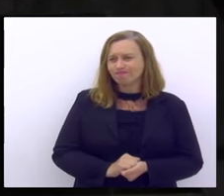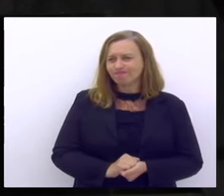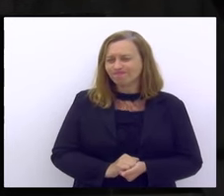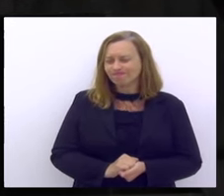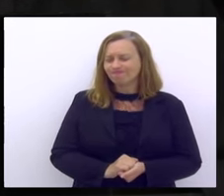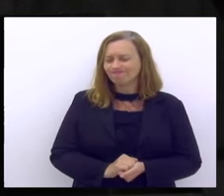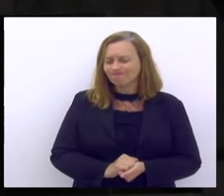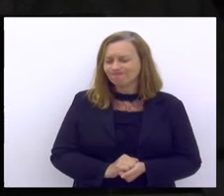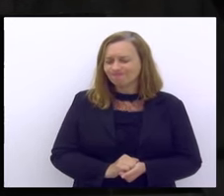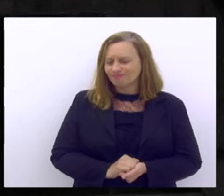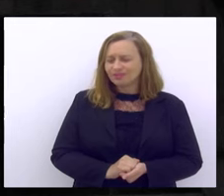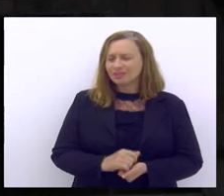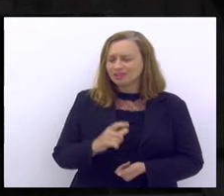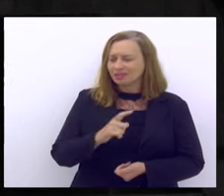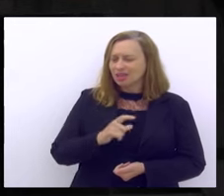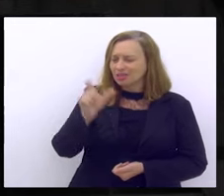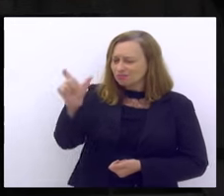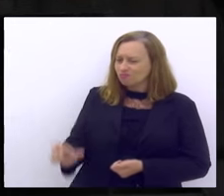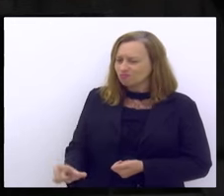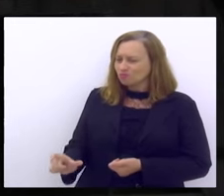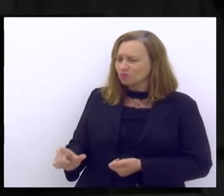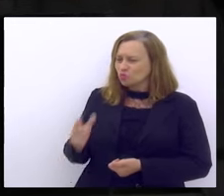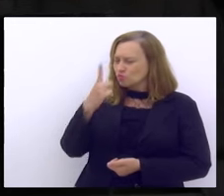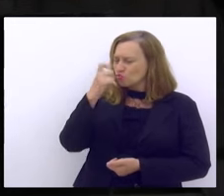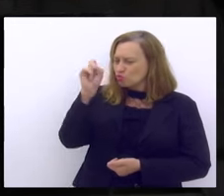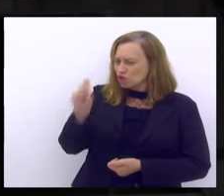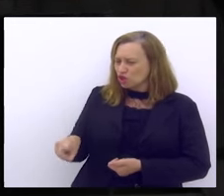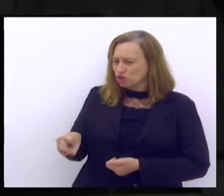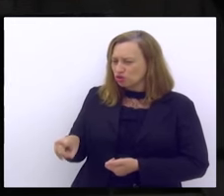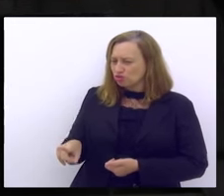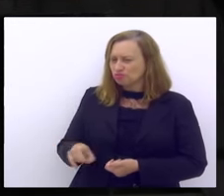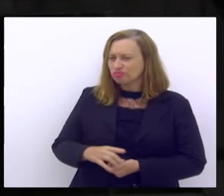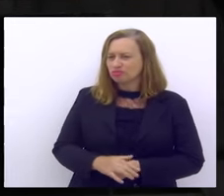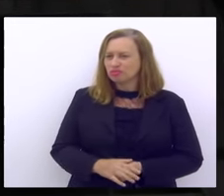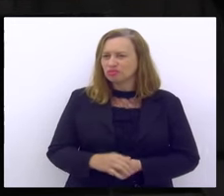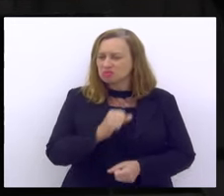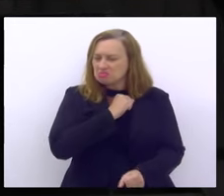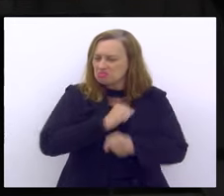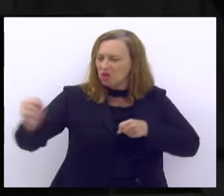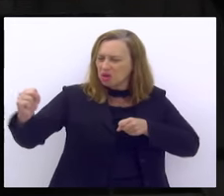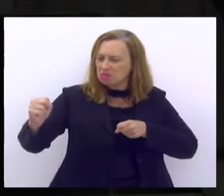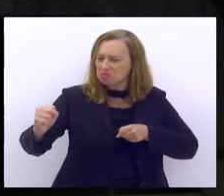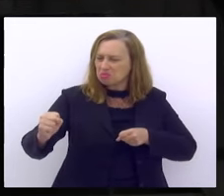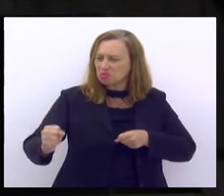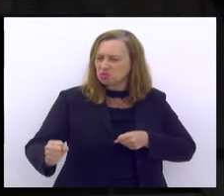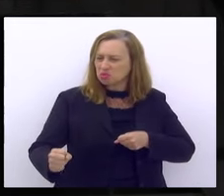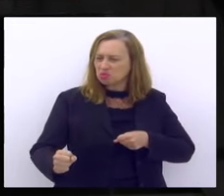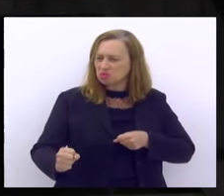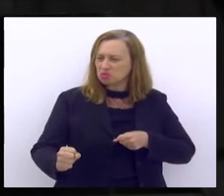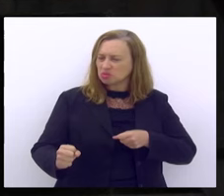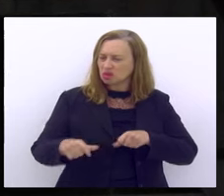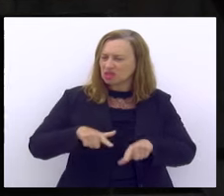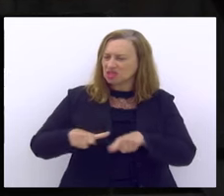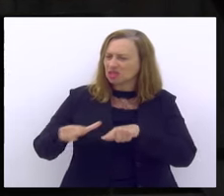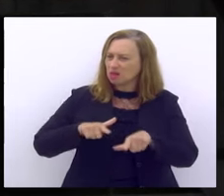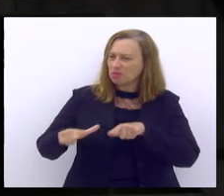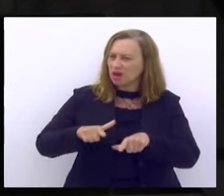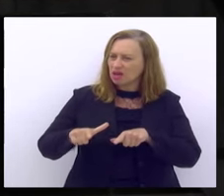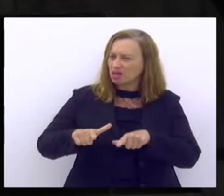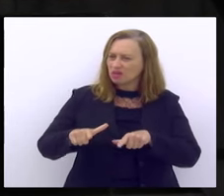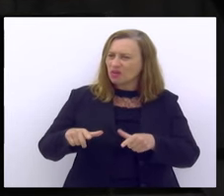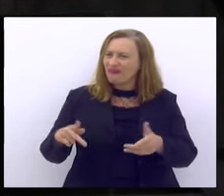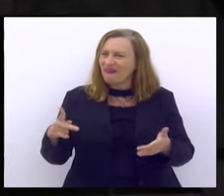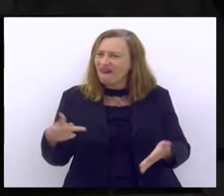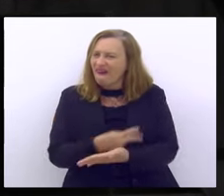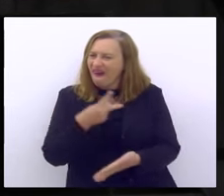existe um lixo de ser humano. Fica aqui meu repúdio a essas operações